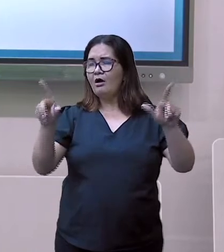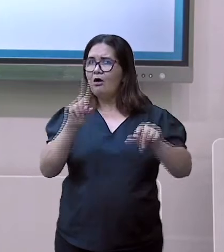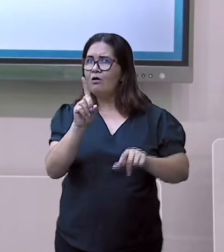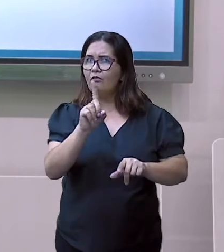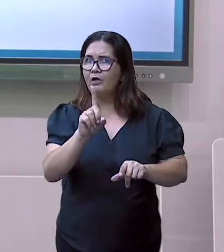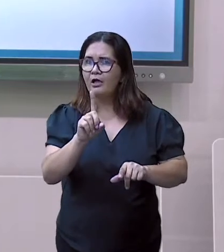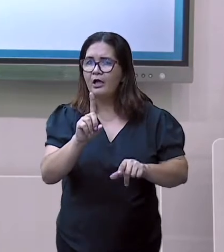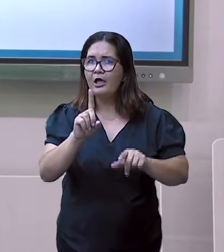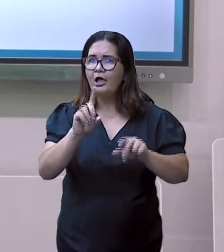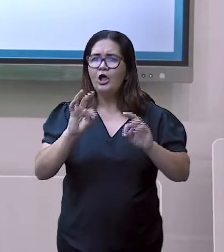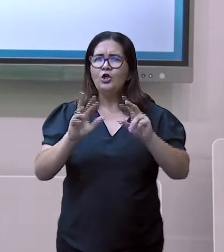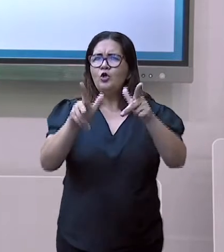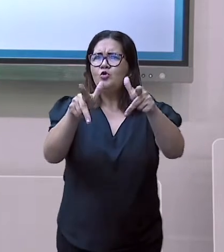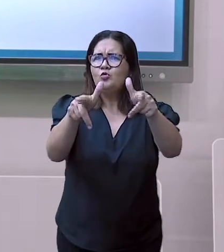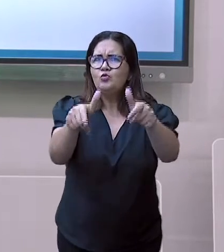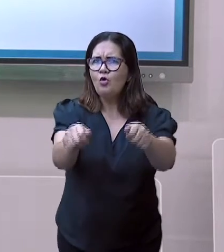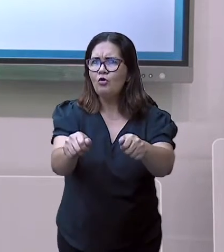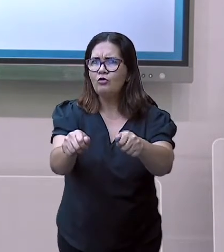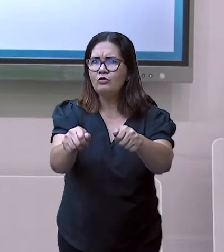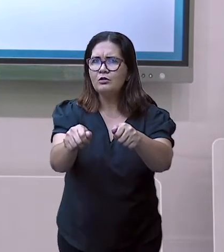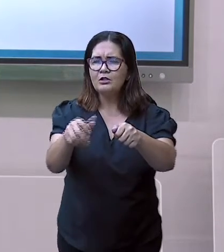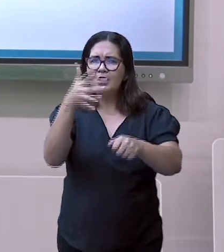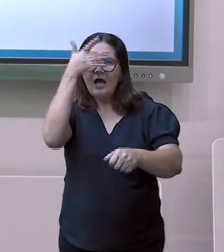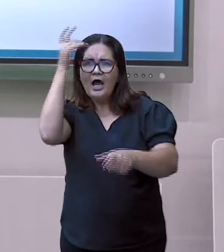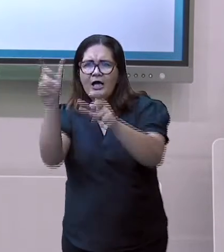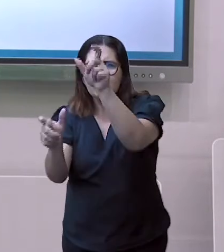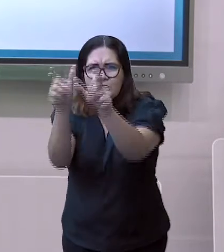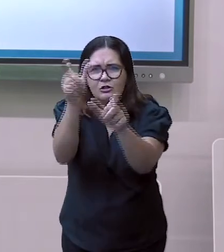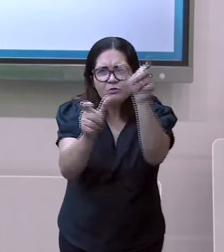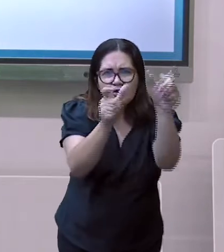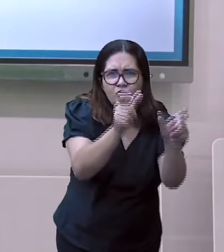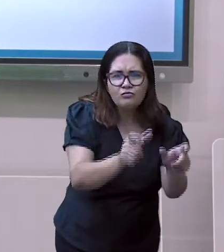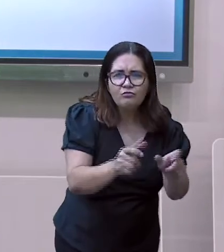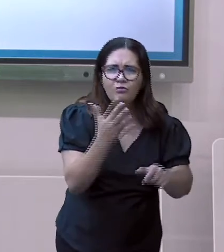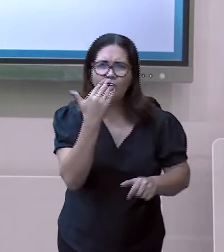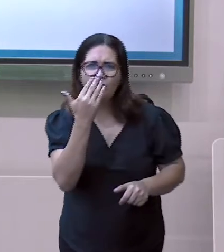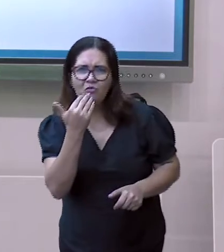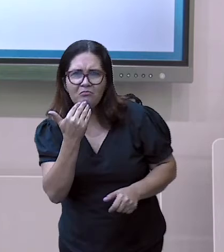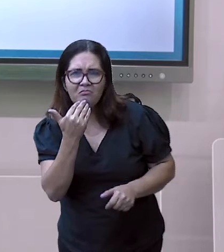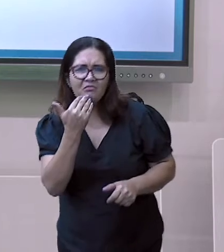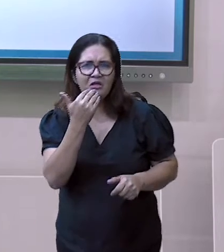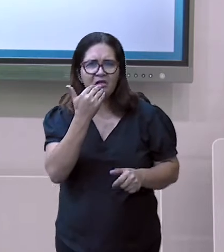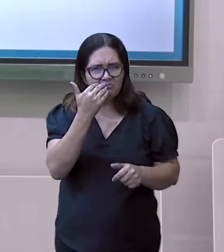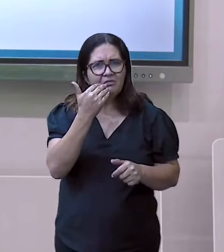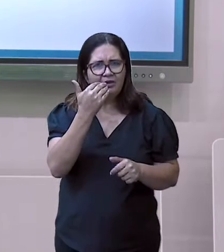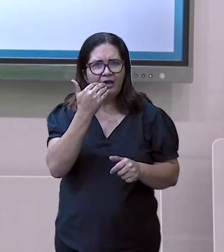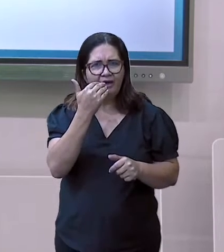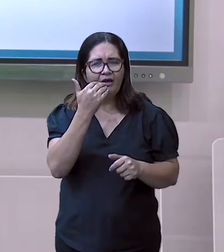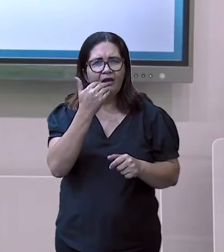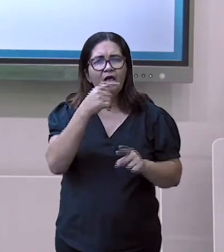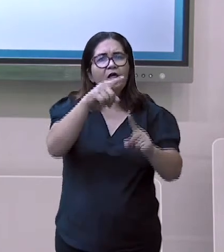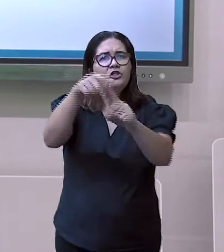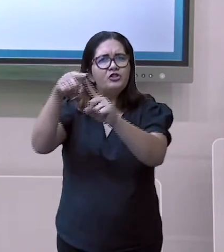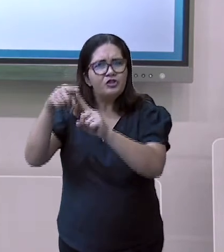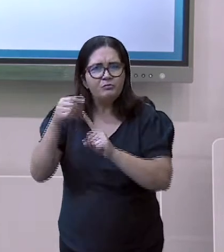dessa forma, claro que não. Cada um tem sua preferência, os seus gostos, mas